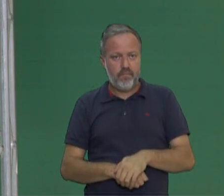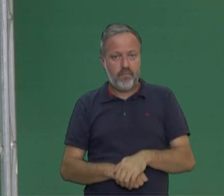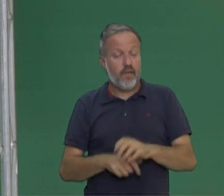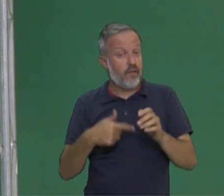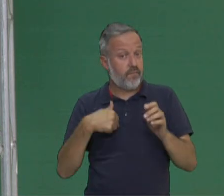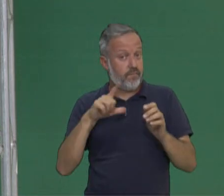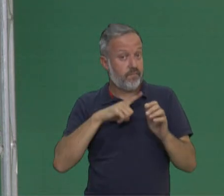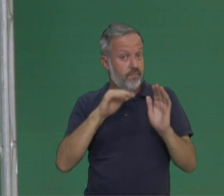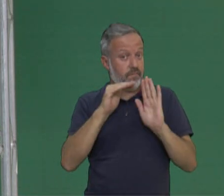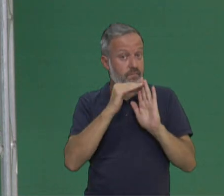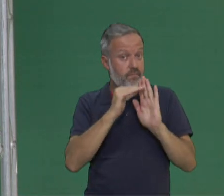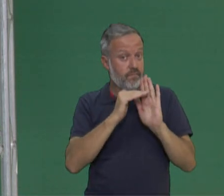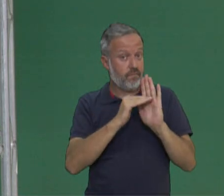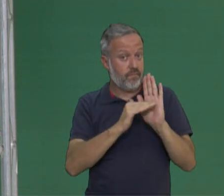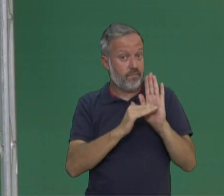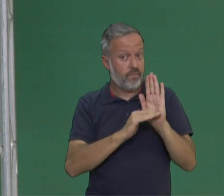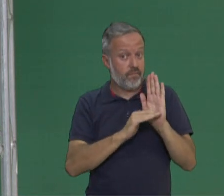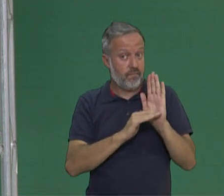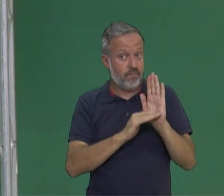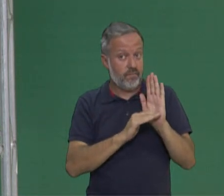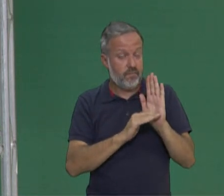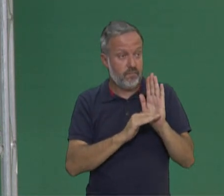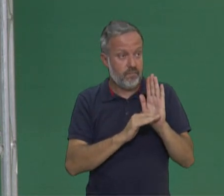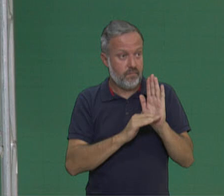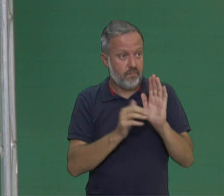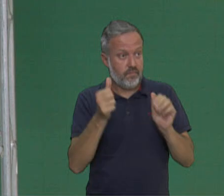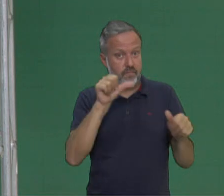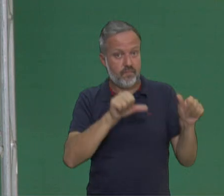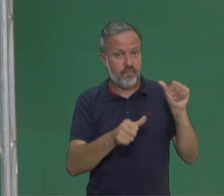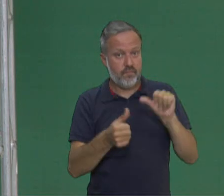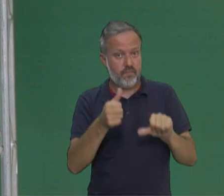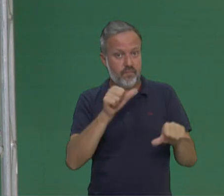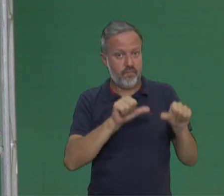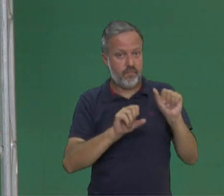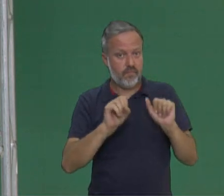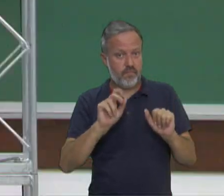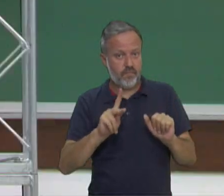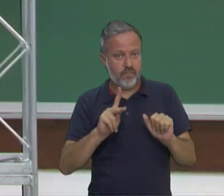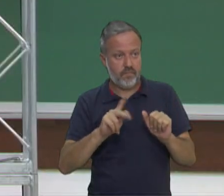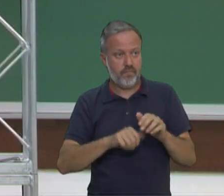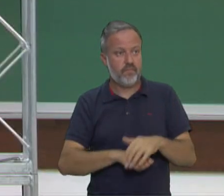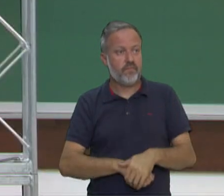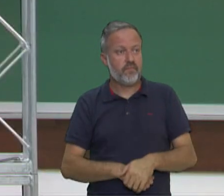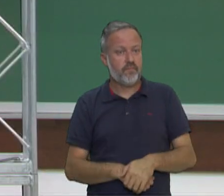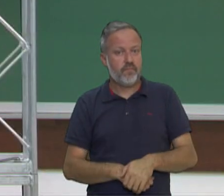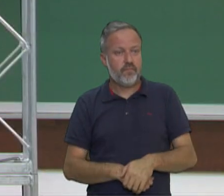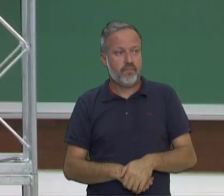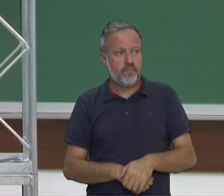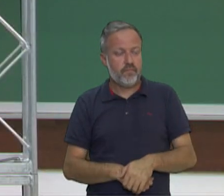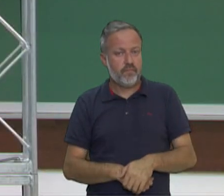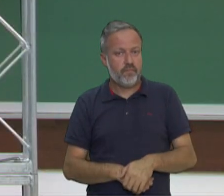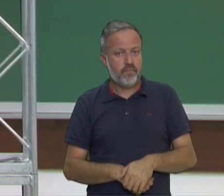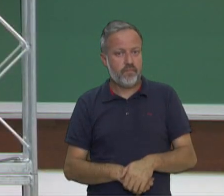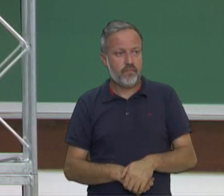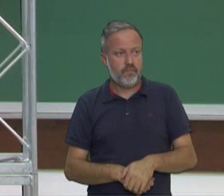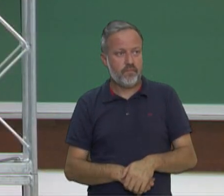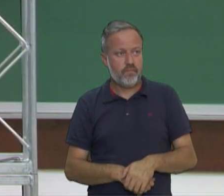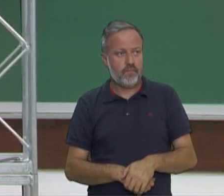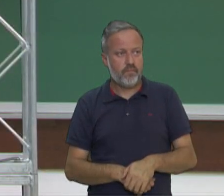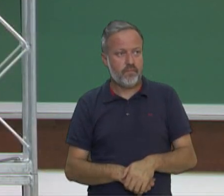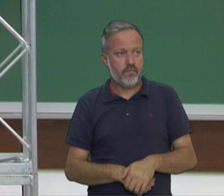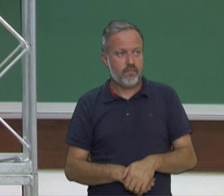para facilitar o entendimento de todos os químicos e as pessoas que estudam química. Combinado? Continuando.